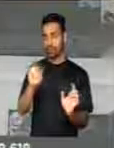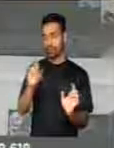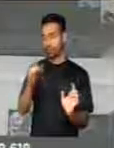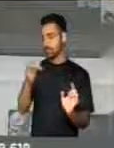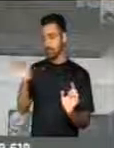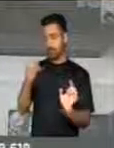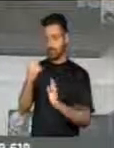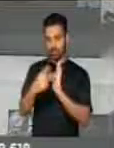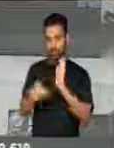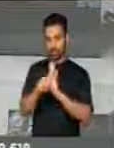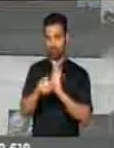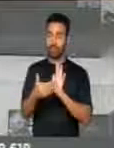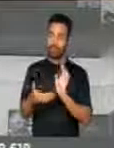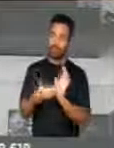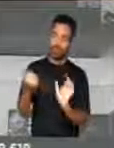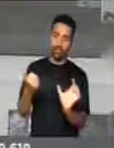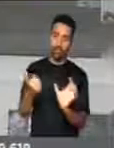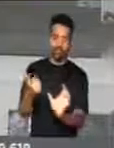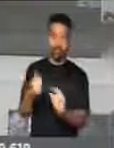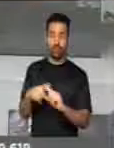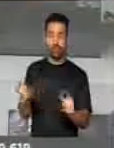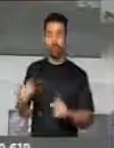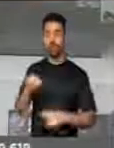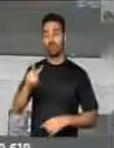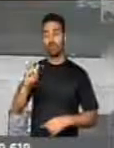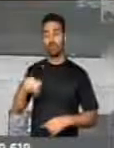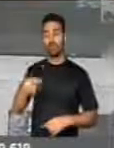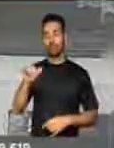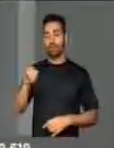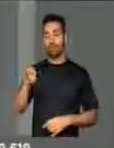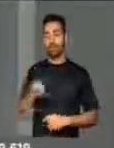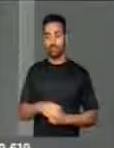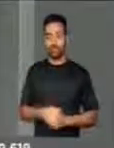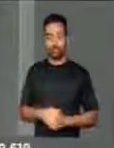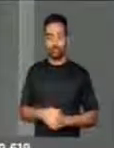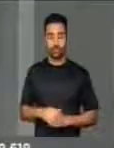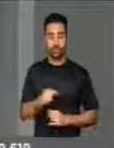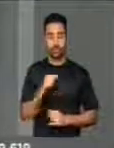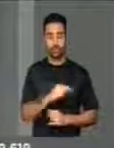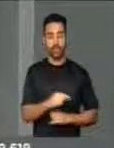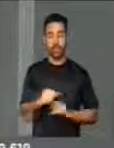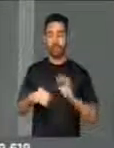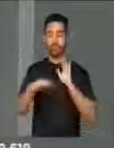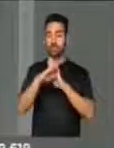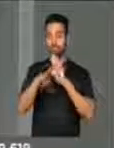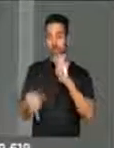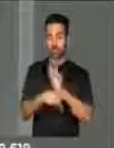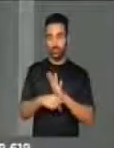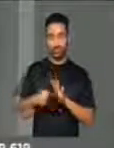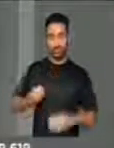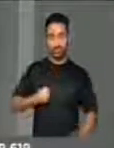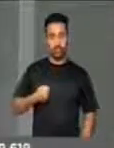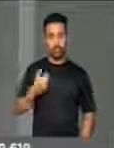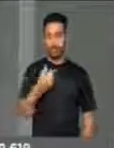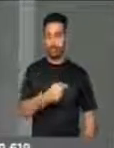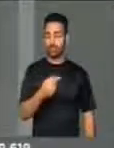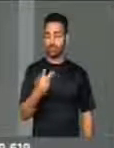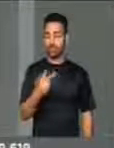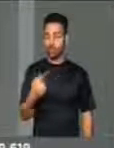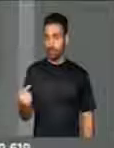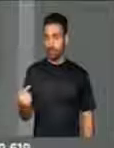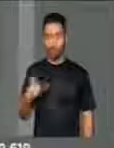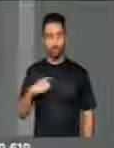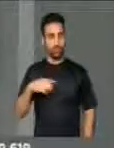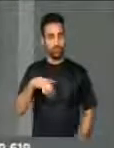conversão. Com a palavra, o deputado Ivan Valente, do PSOL de São Paulo. Essa medida provisória 727, que nós estamos votando,